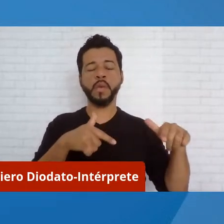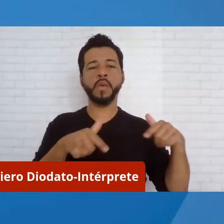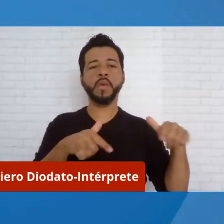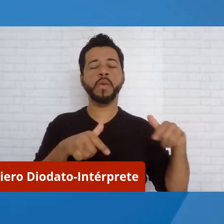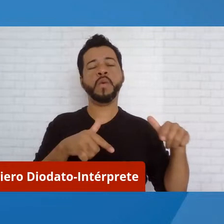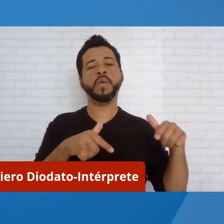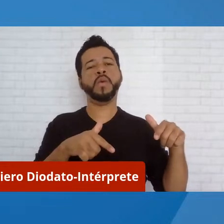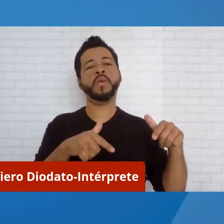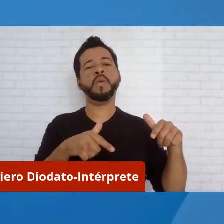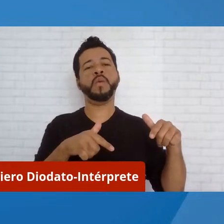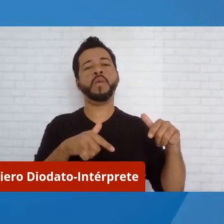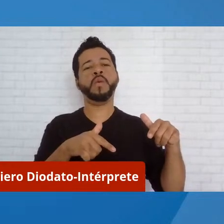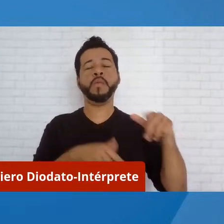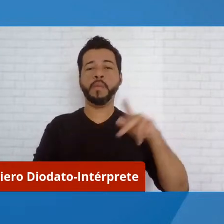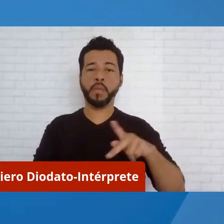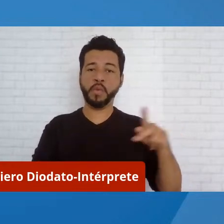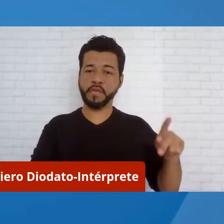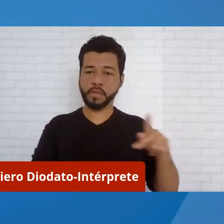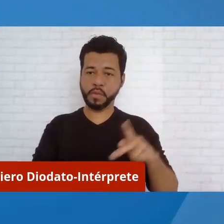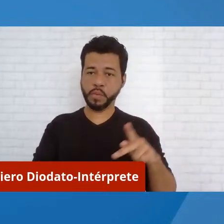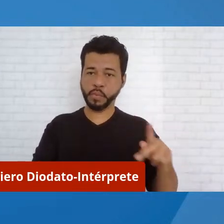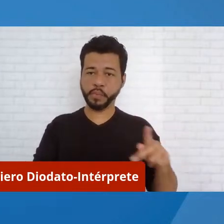como docente.